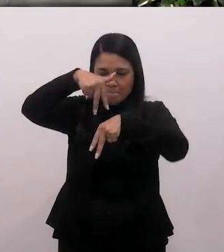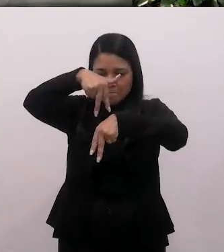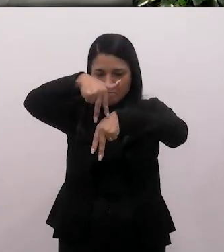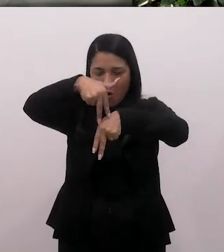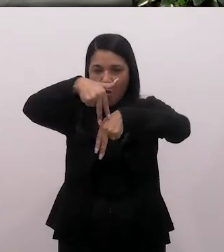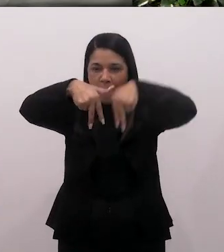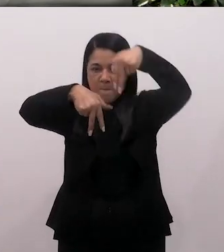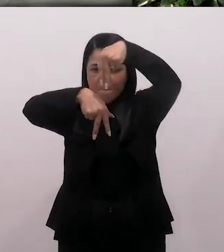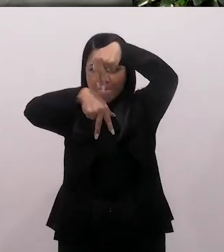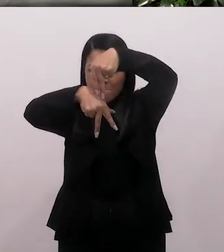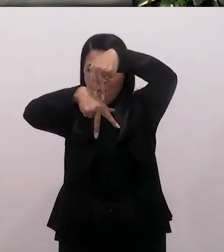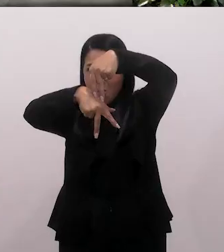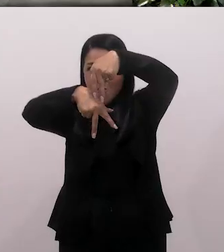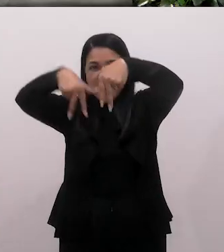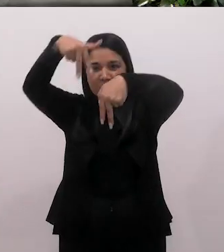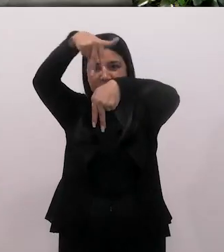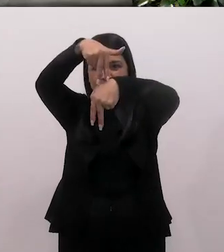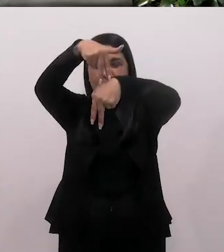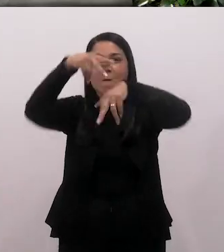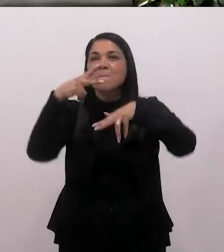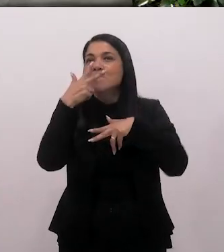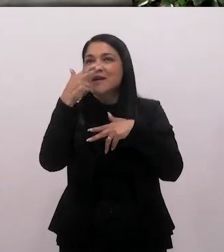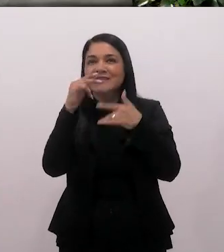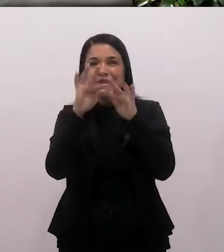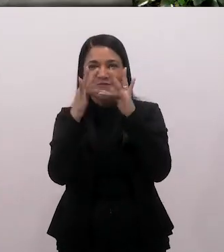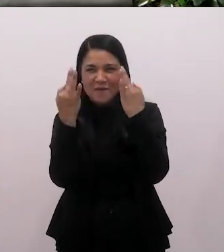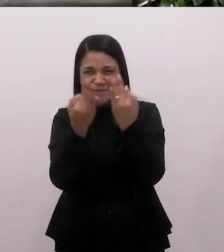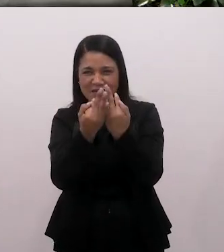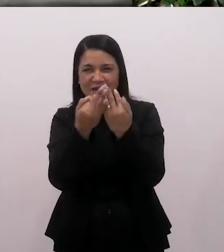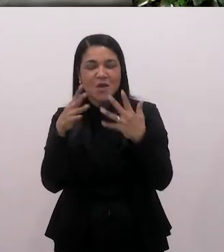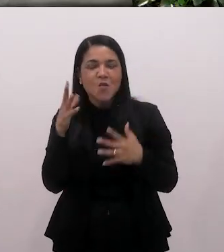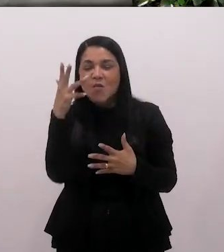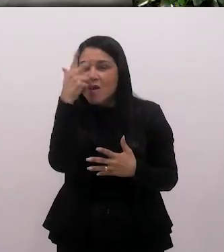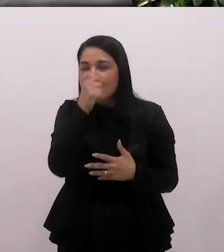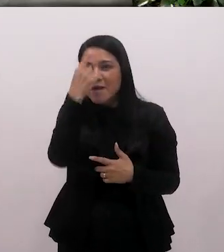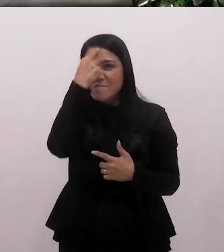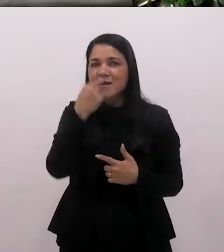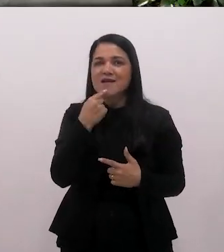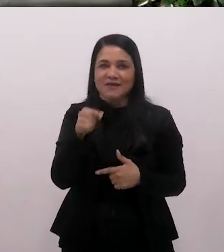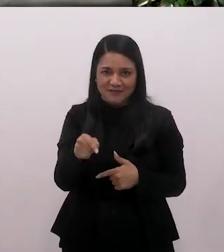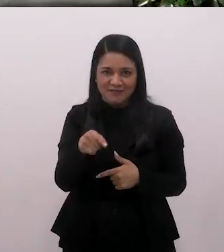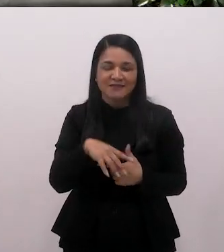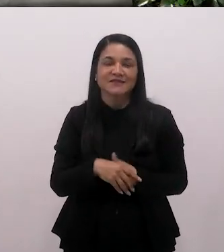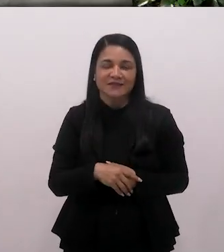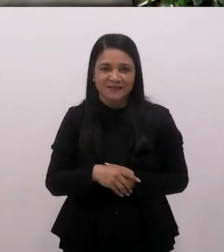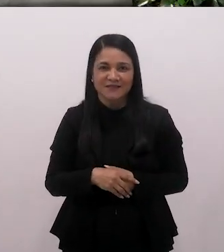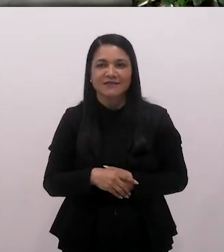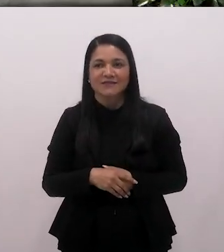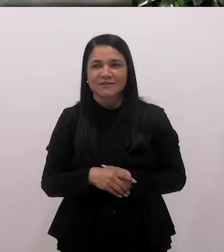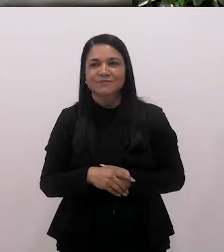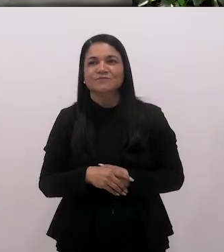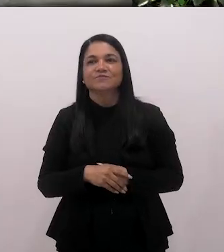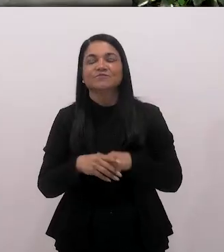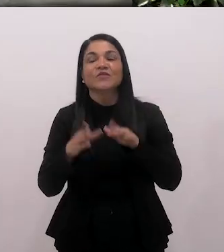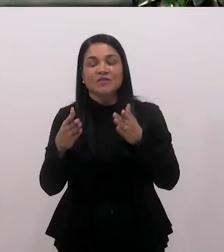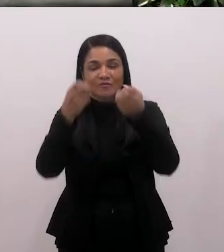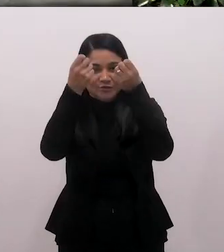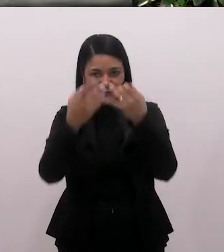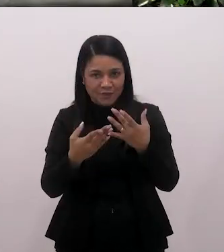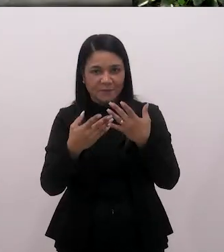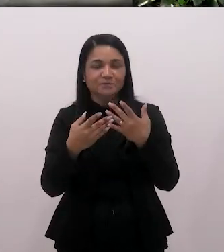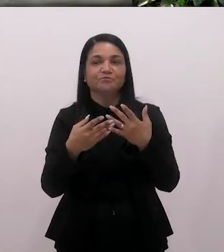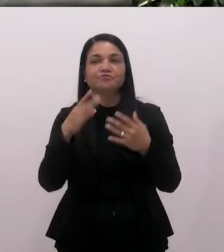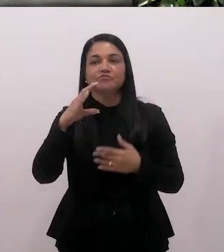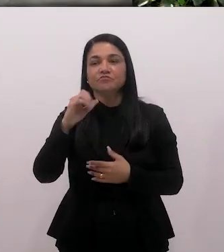fosse a família. Eu adoro essa imagem de Moçambique, eu acho que é assim que a gente devia funcionar todos. Então, voltando à mostra,